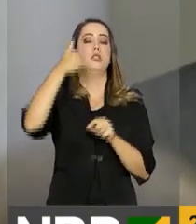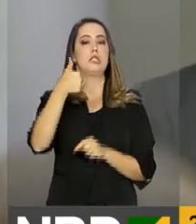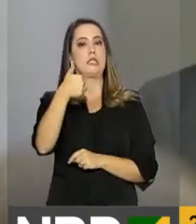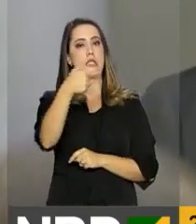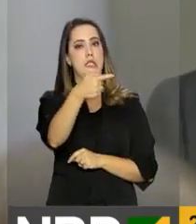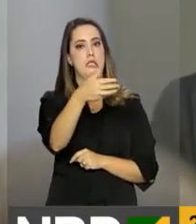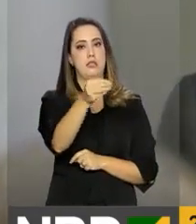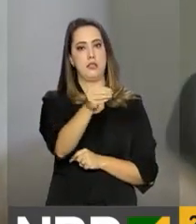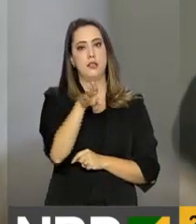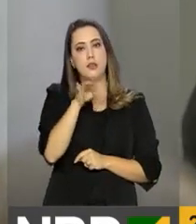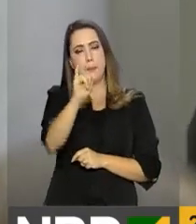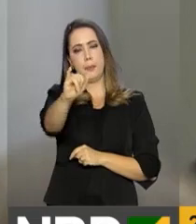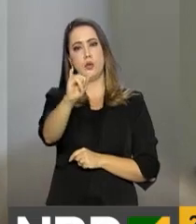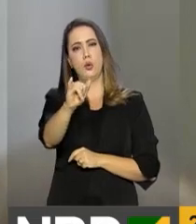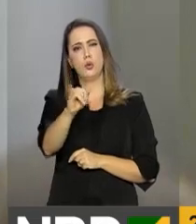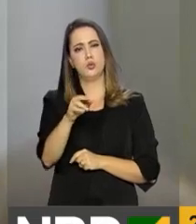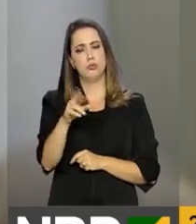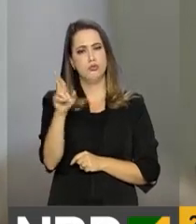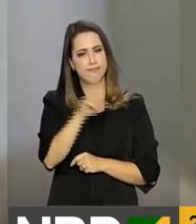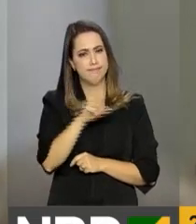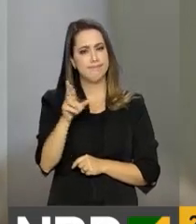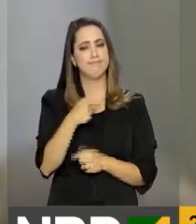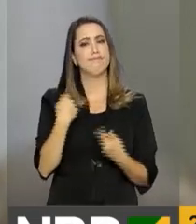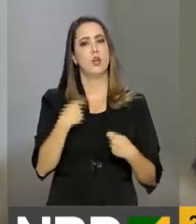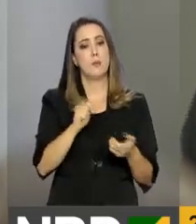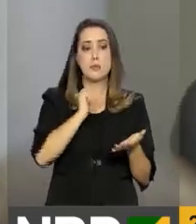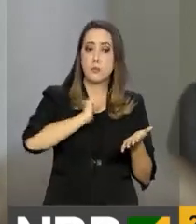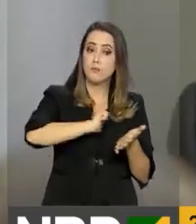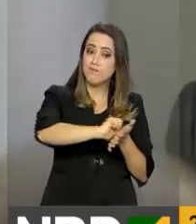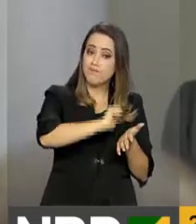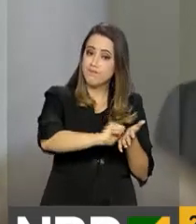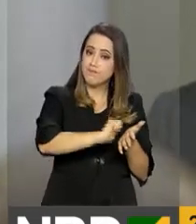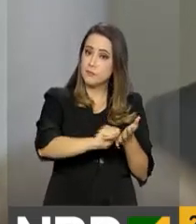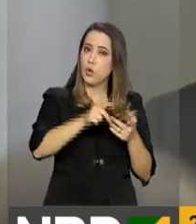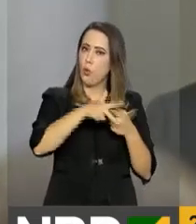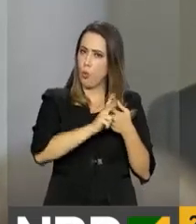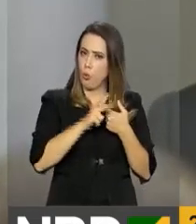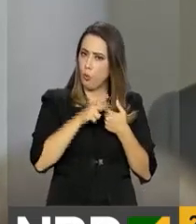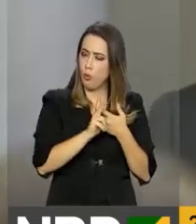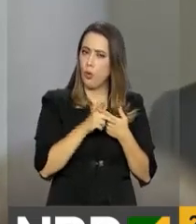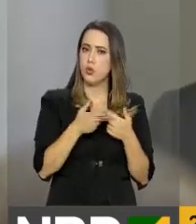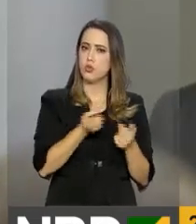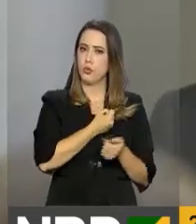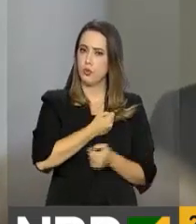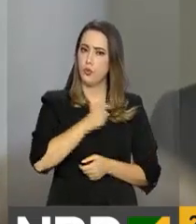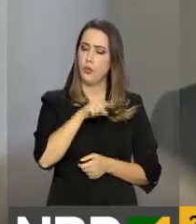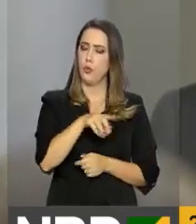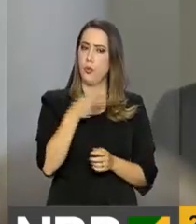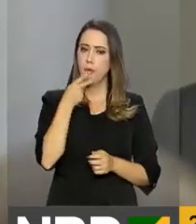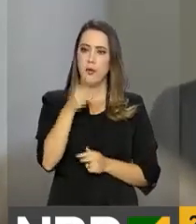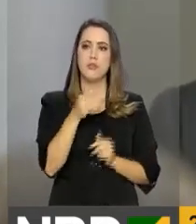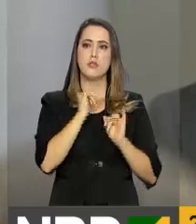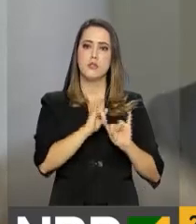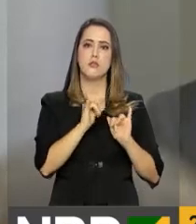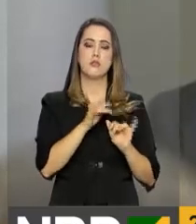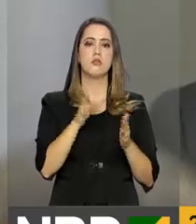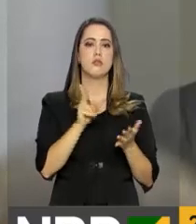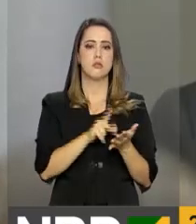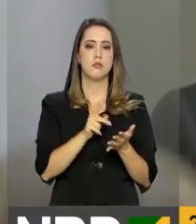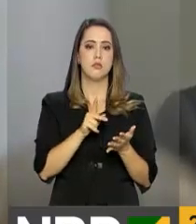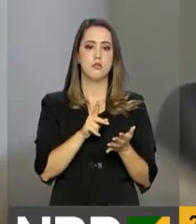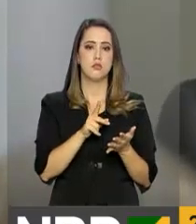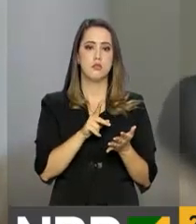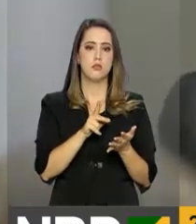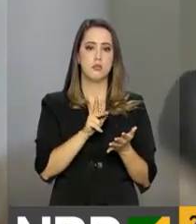primeiro gesto que praticamos foi mandar uma retificação para esse déficit de 90 bilhões, fazendo-o verdadeiro,